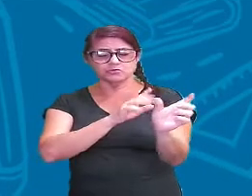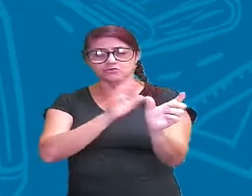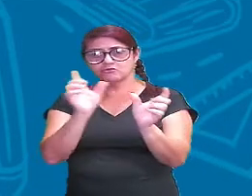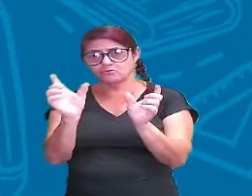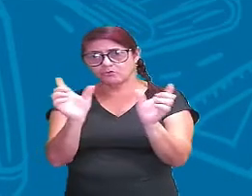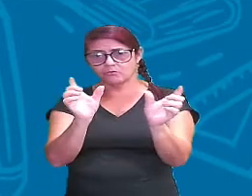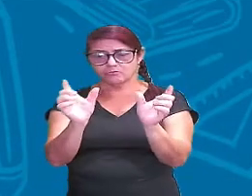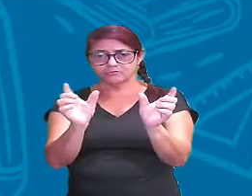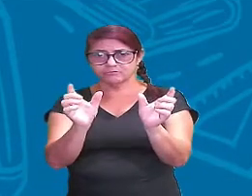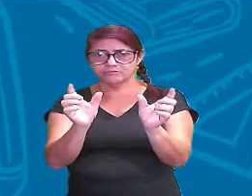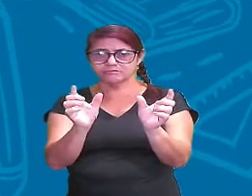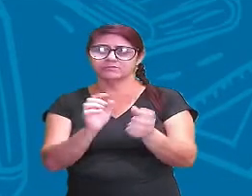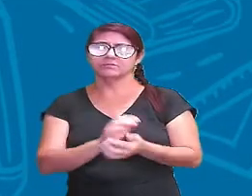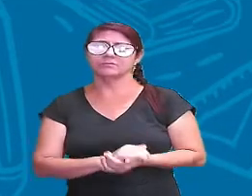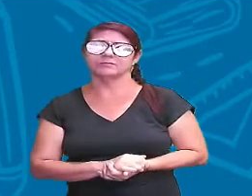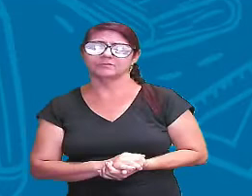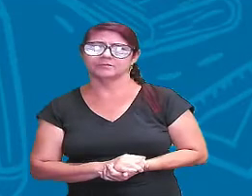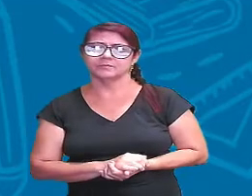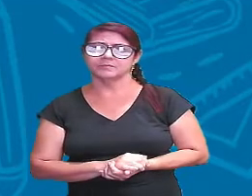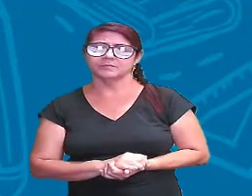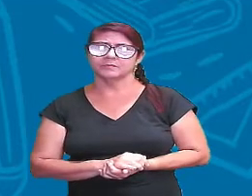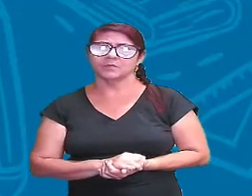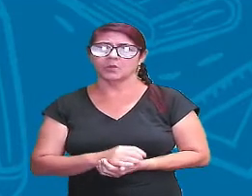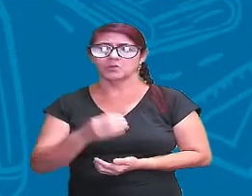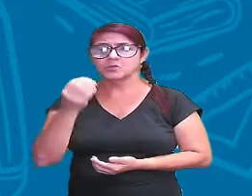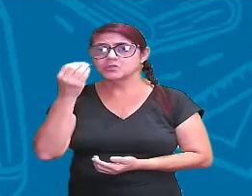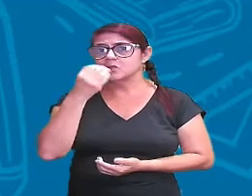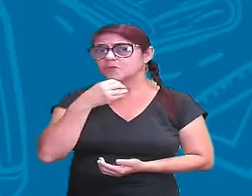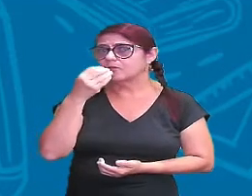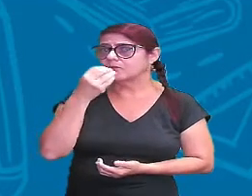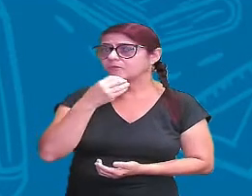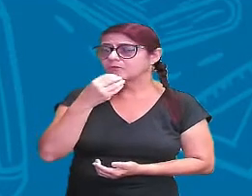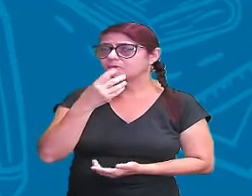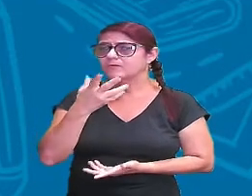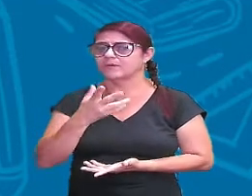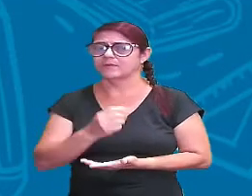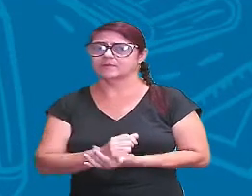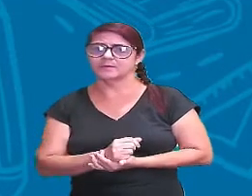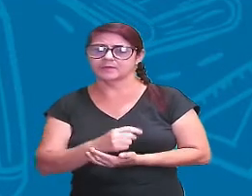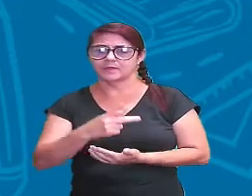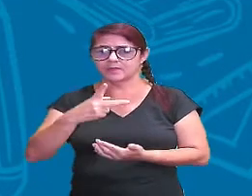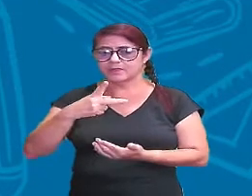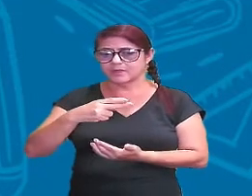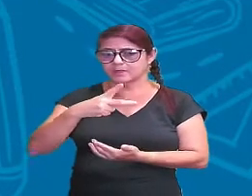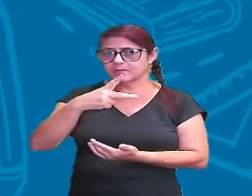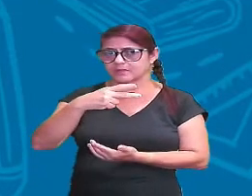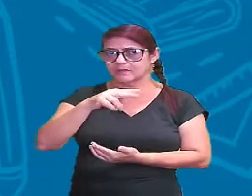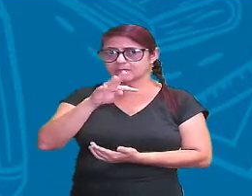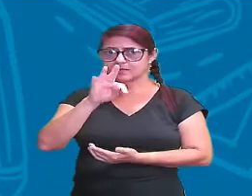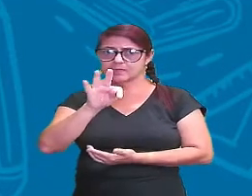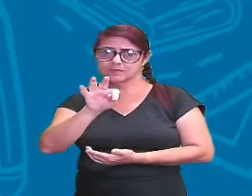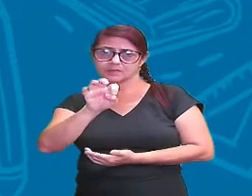do meio para o final. Então esse som vai ser fraco. Temos aí tesoura,